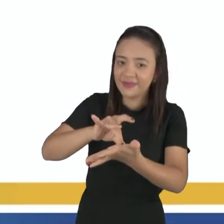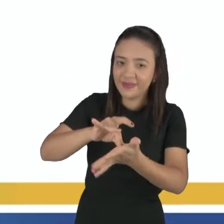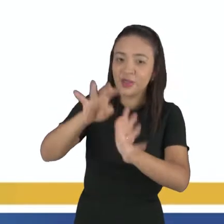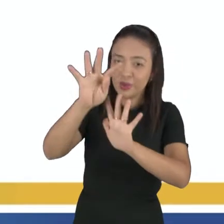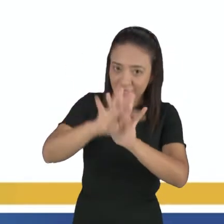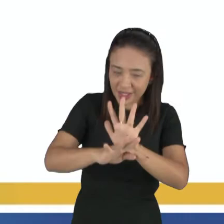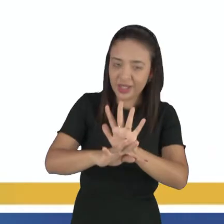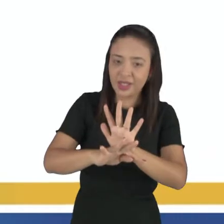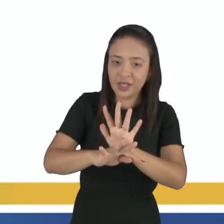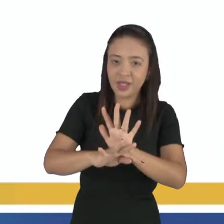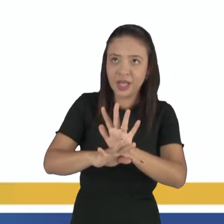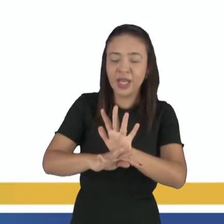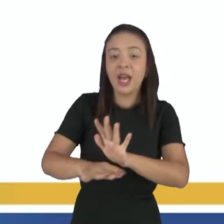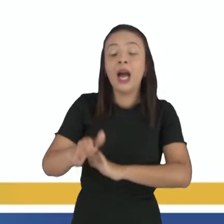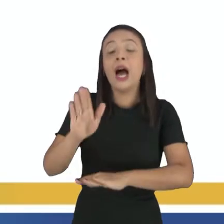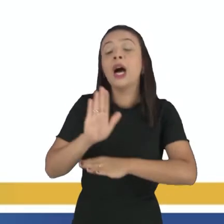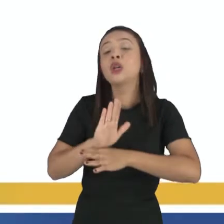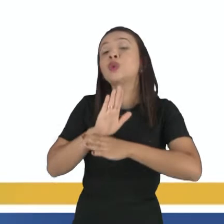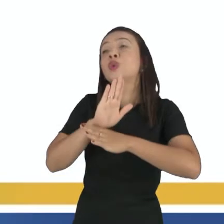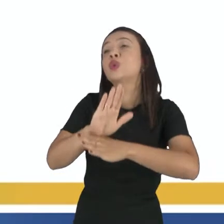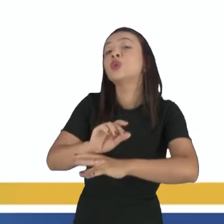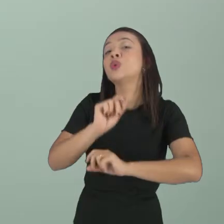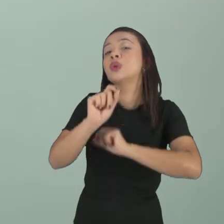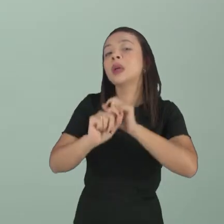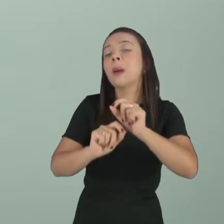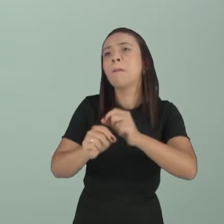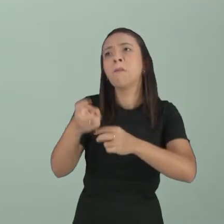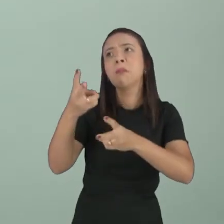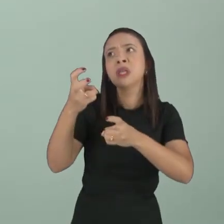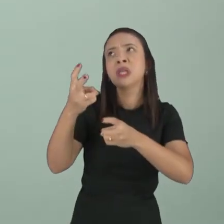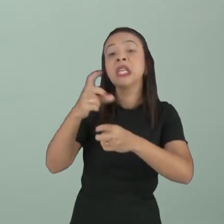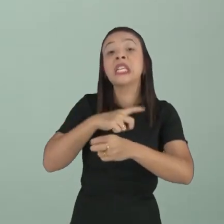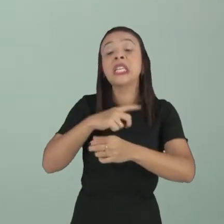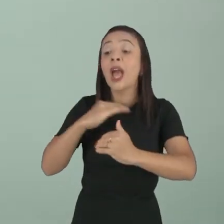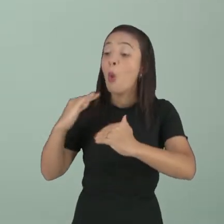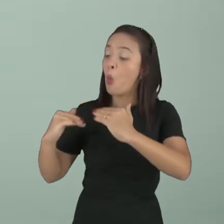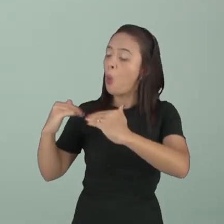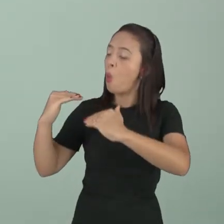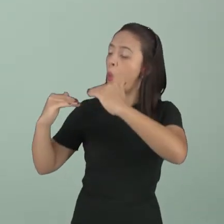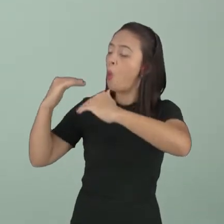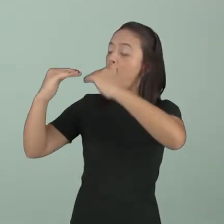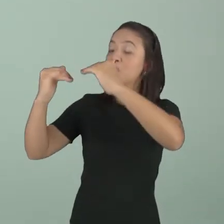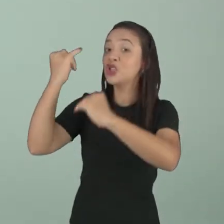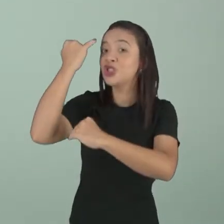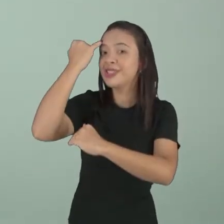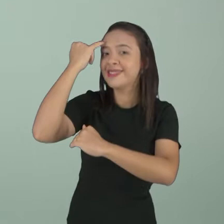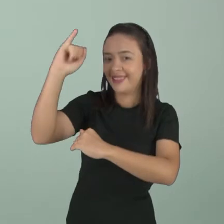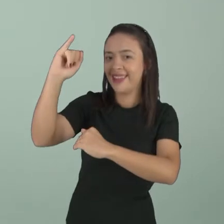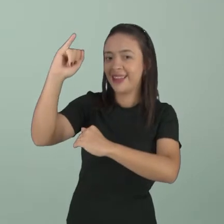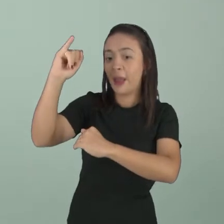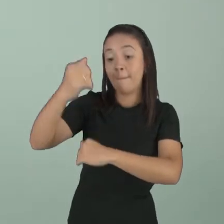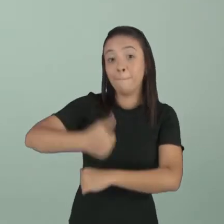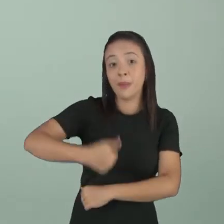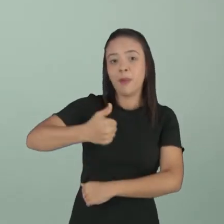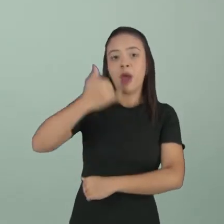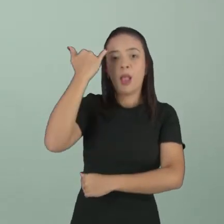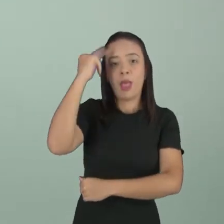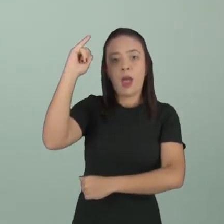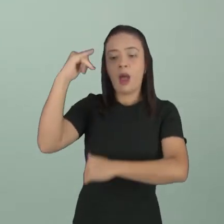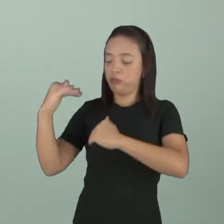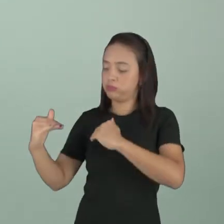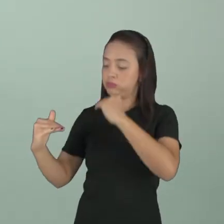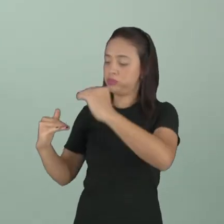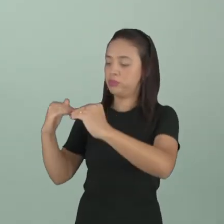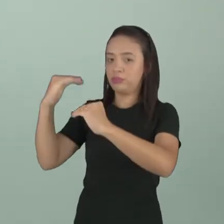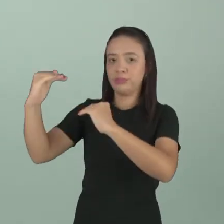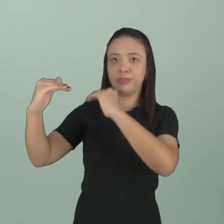falar leva a uma percepção de hierarquia de idéias ou seja tem sempre uma ideia seguida da outra